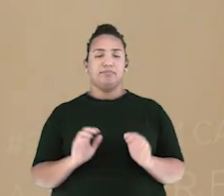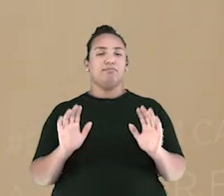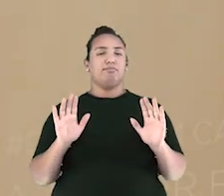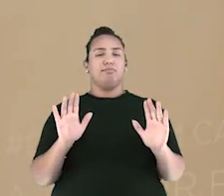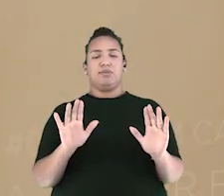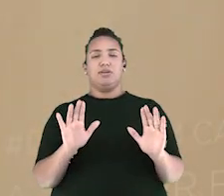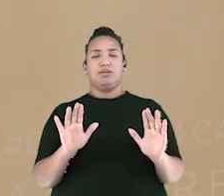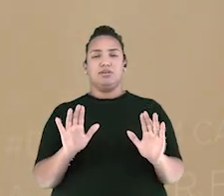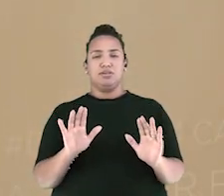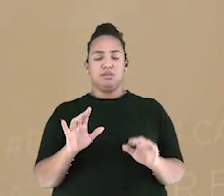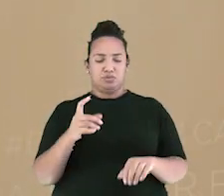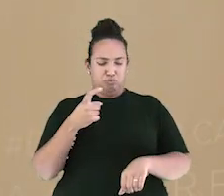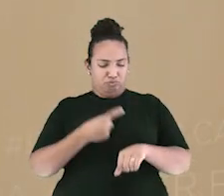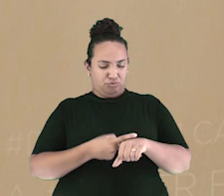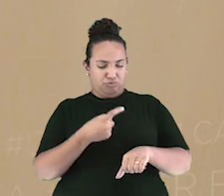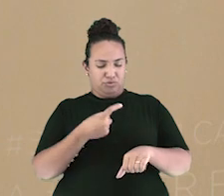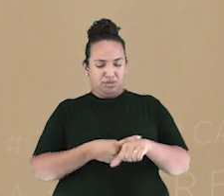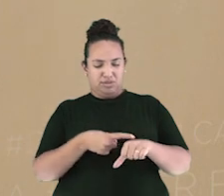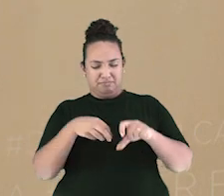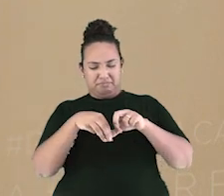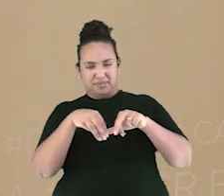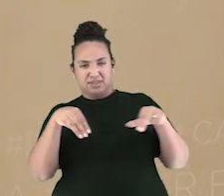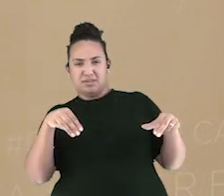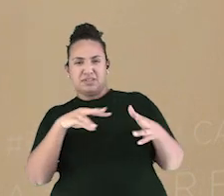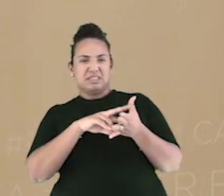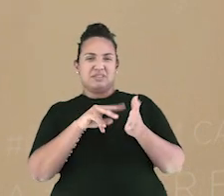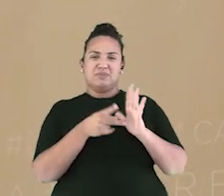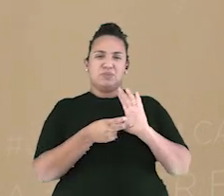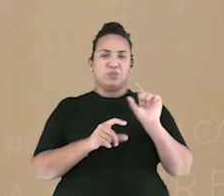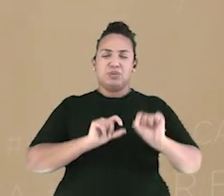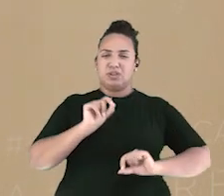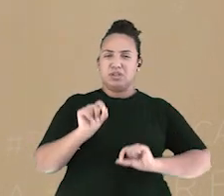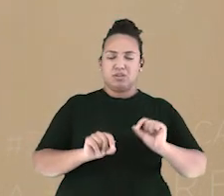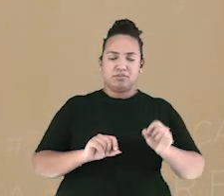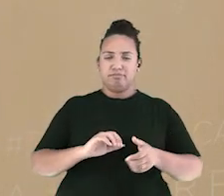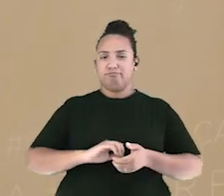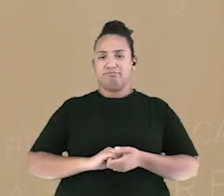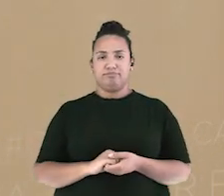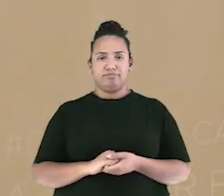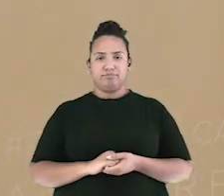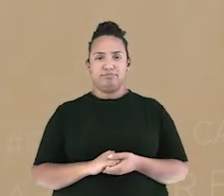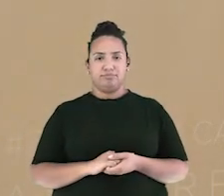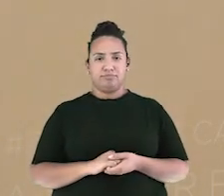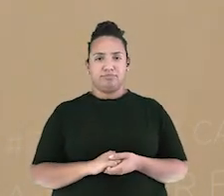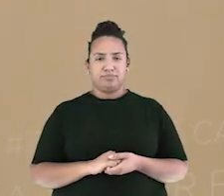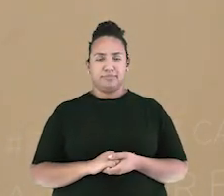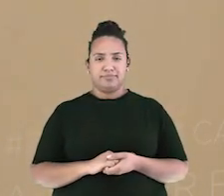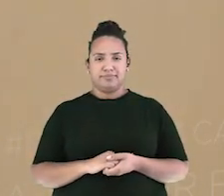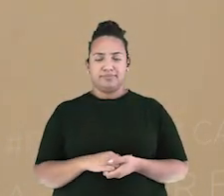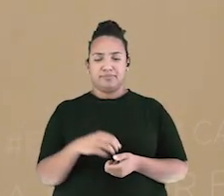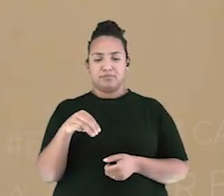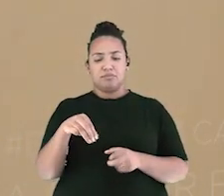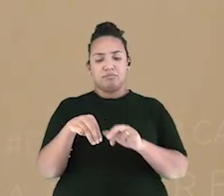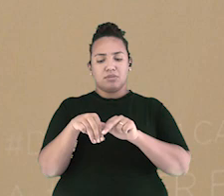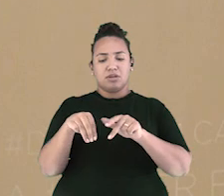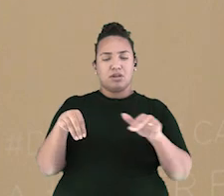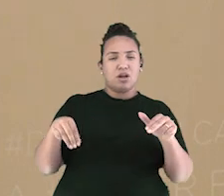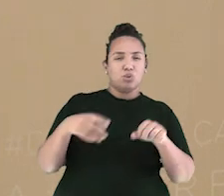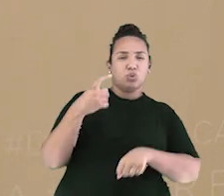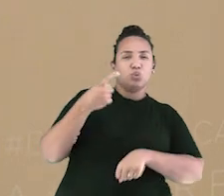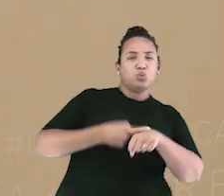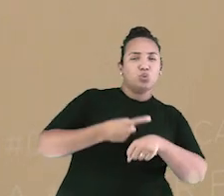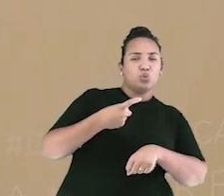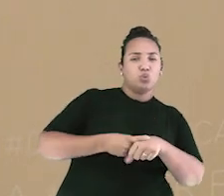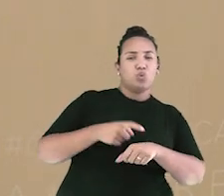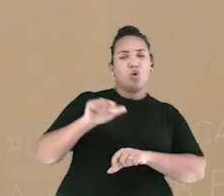Mas o que significa realmente a dureza de um mineral? O que torna alguns minerais mais duros